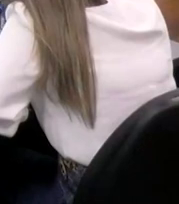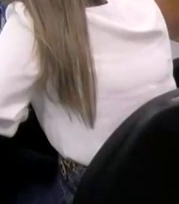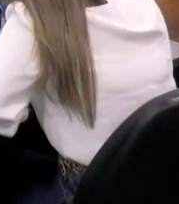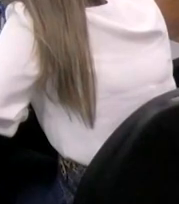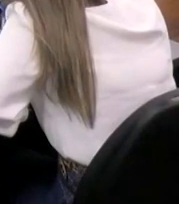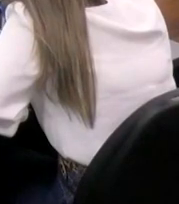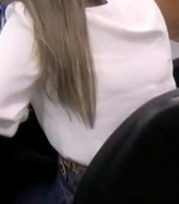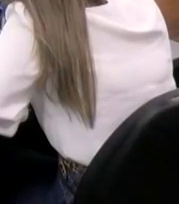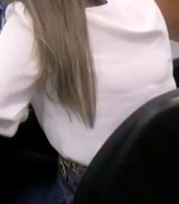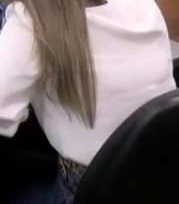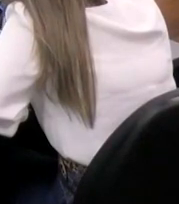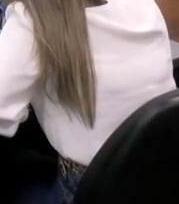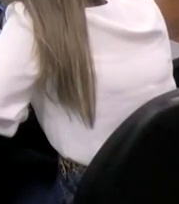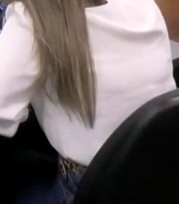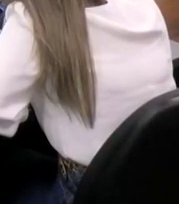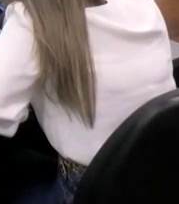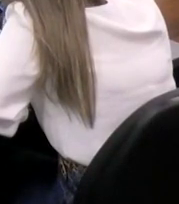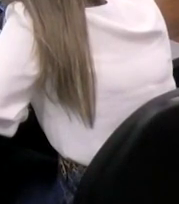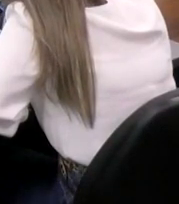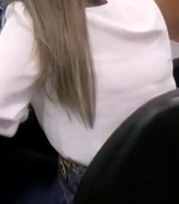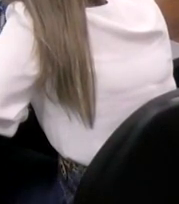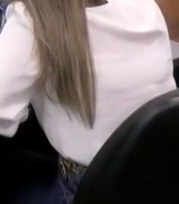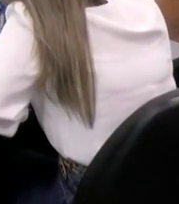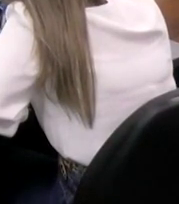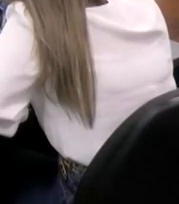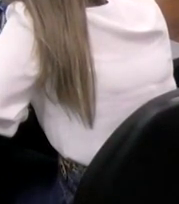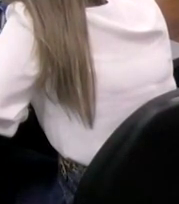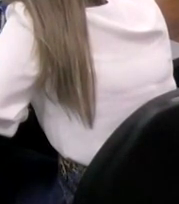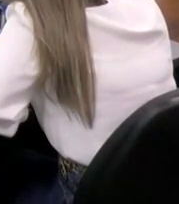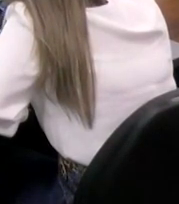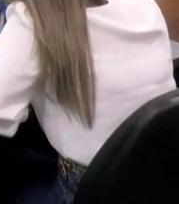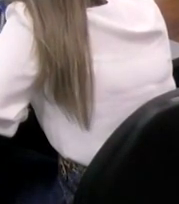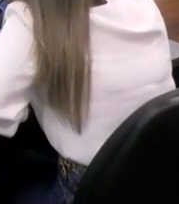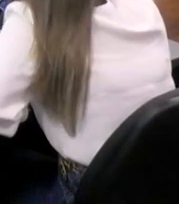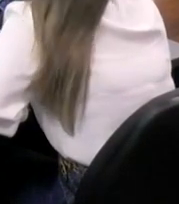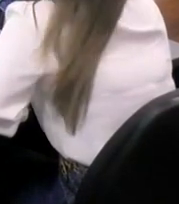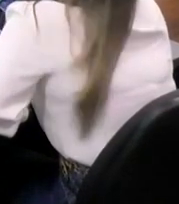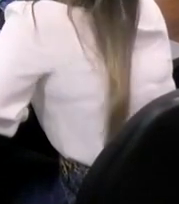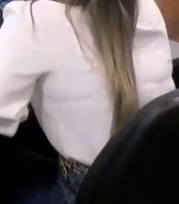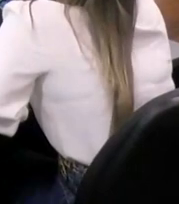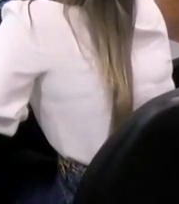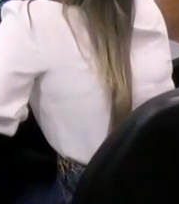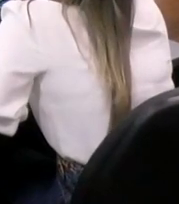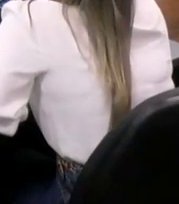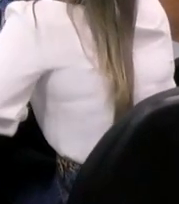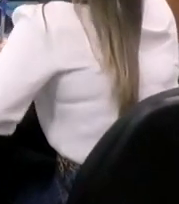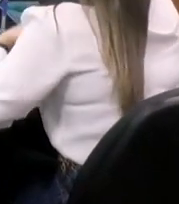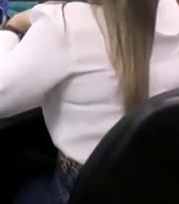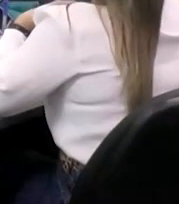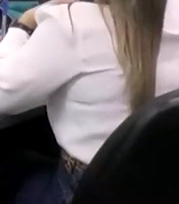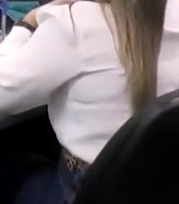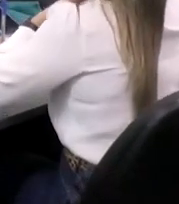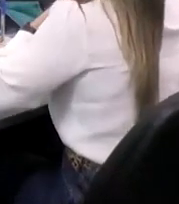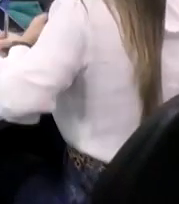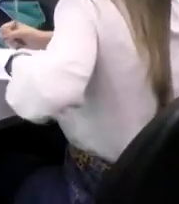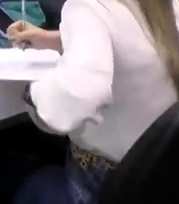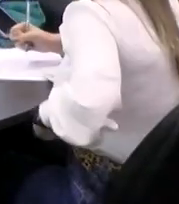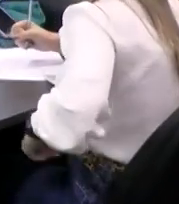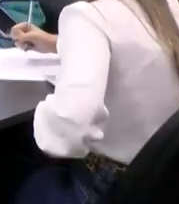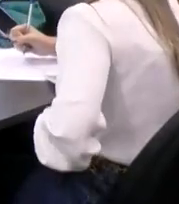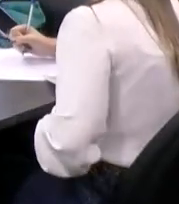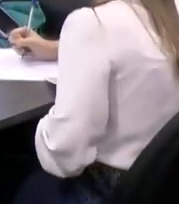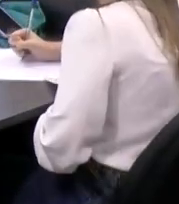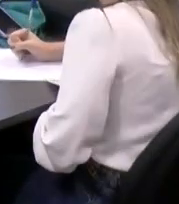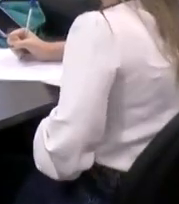uma um vídeo de lapela para se proteger também policiais civil idem né enfim